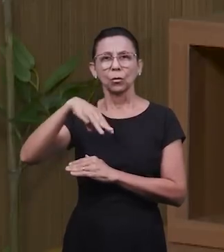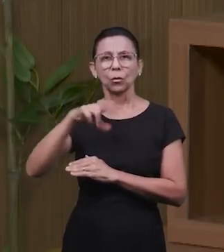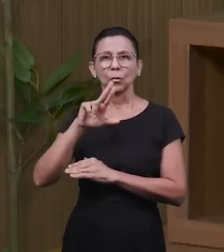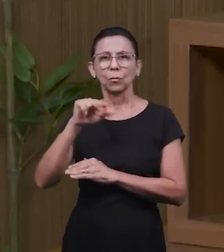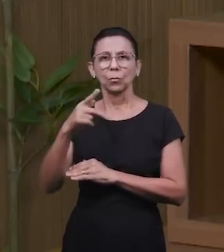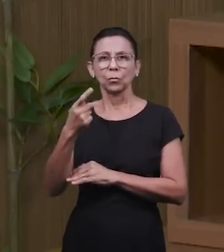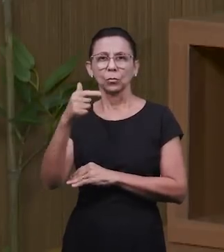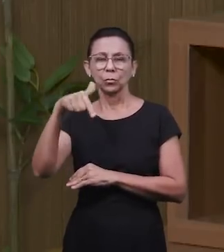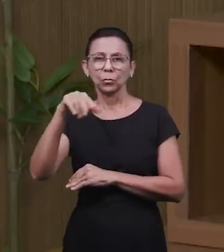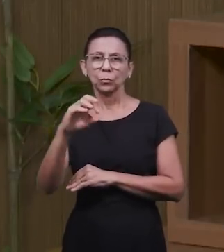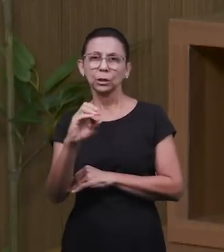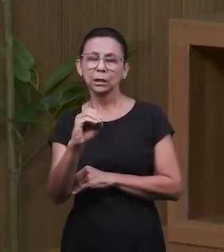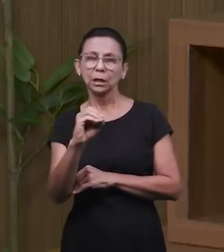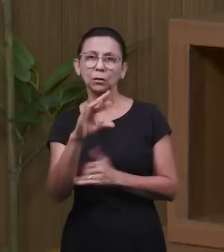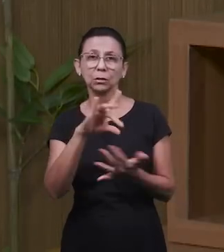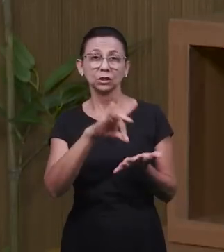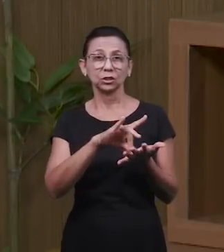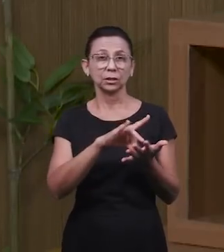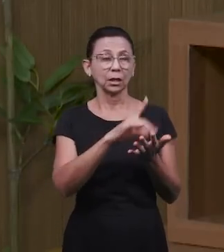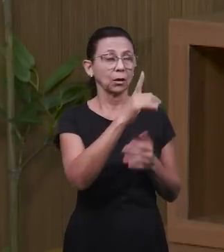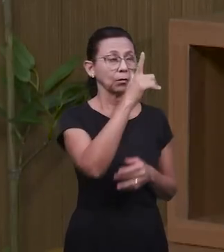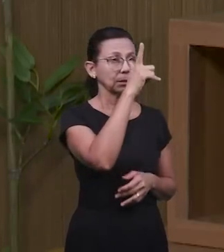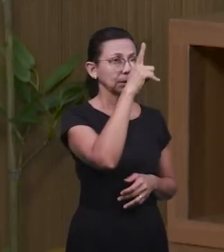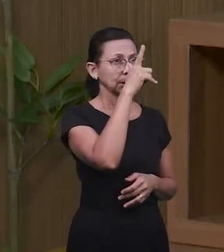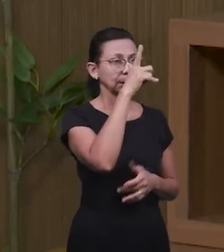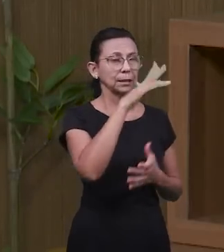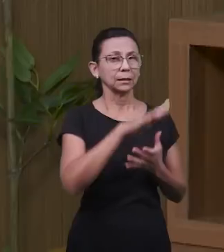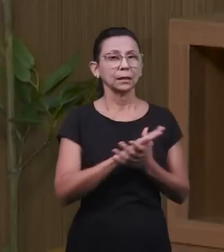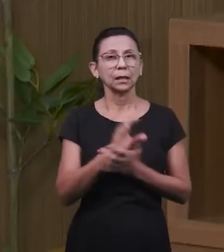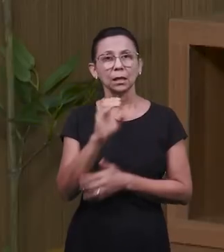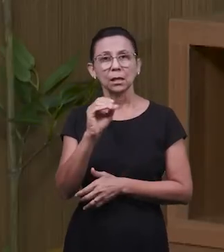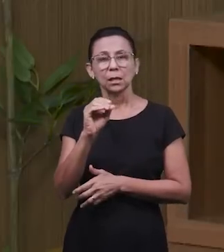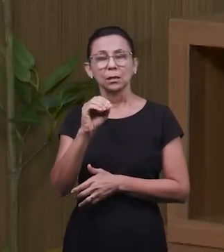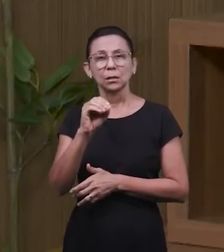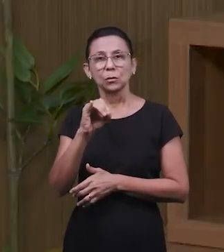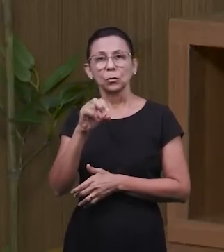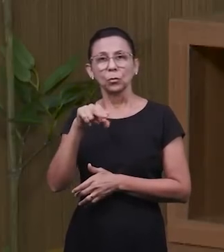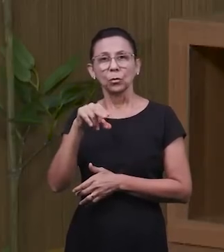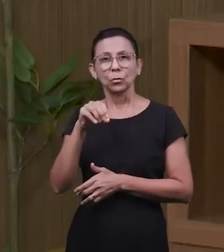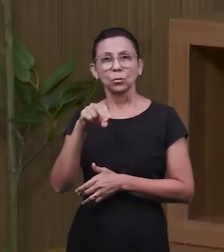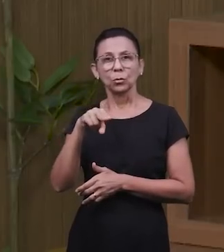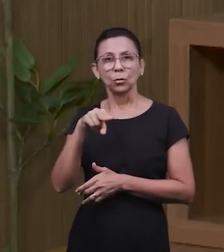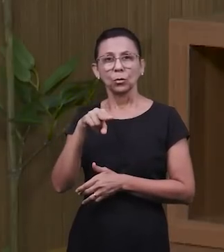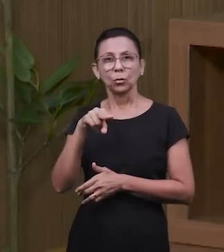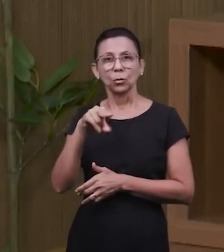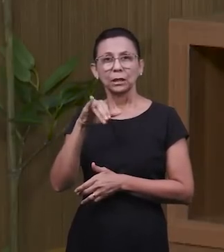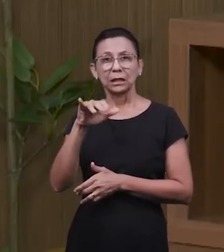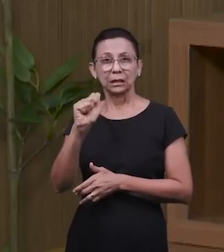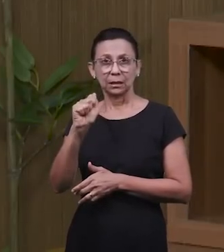Comunhão, no original bíblico, no grego, você vai encontrar a palavra koinonia.